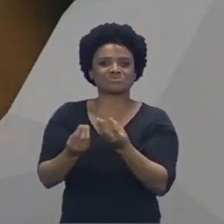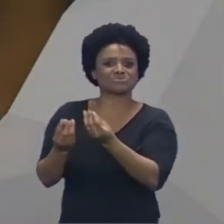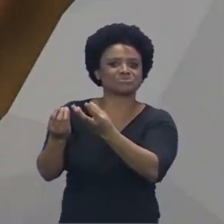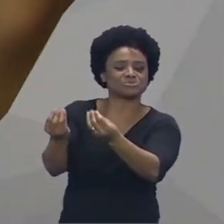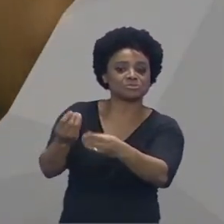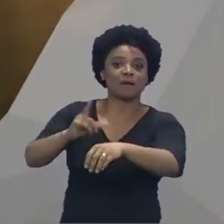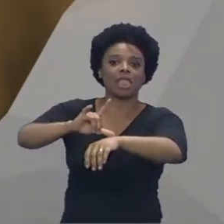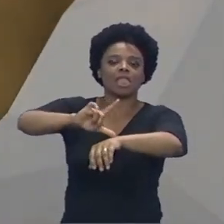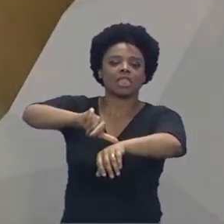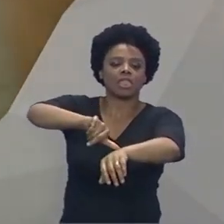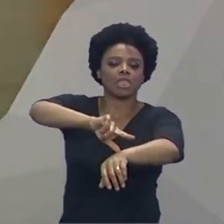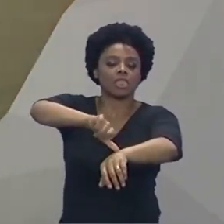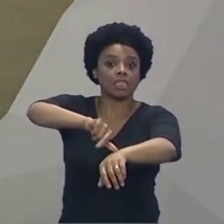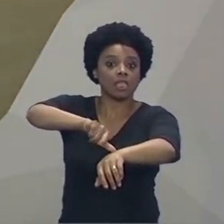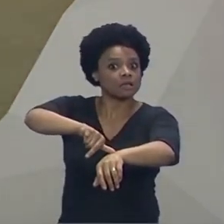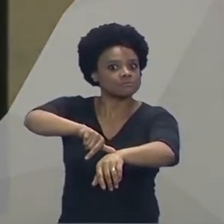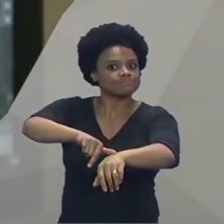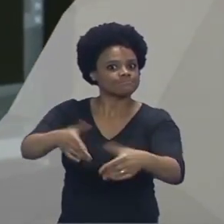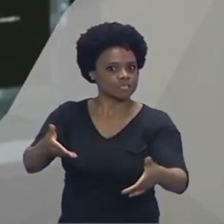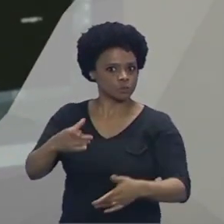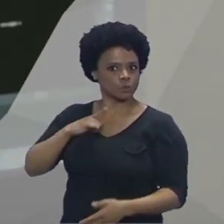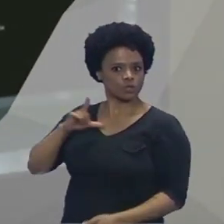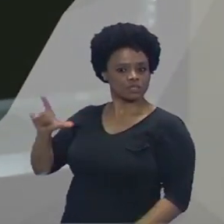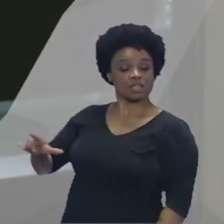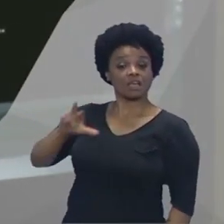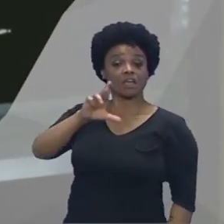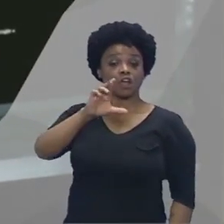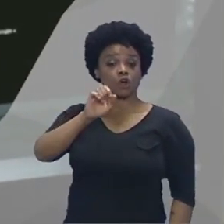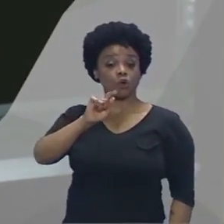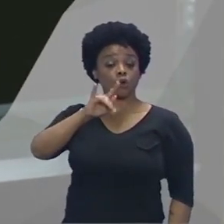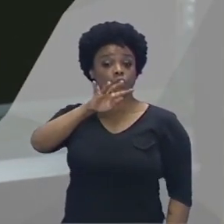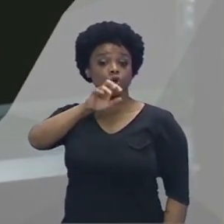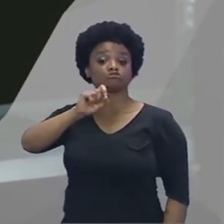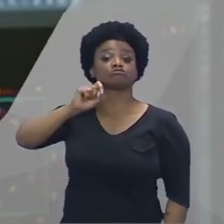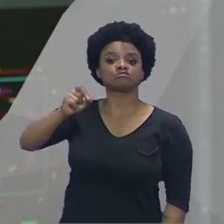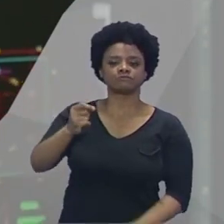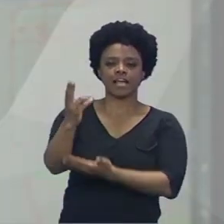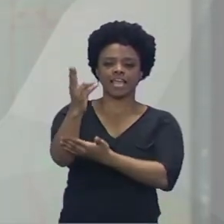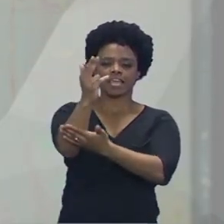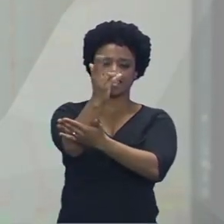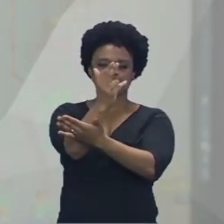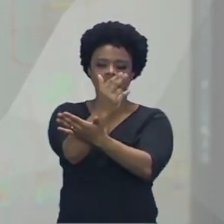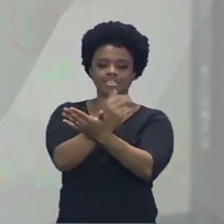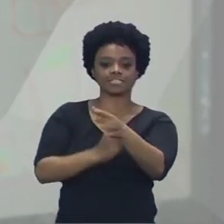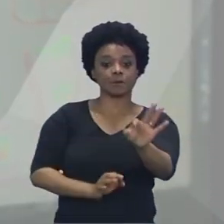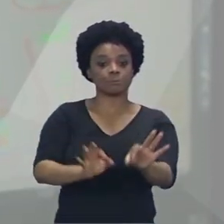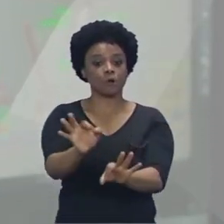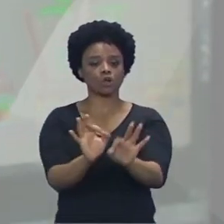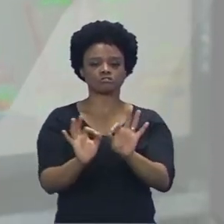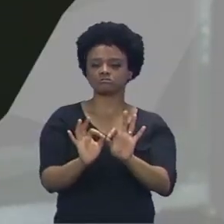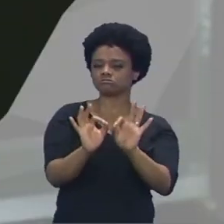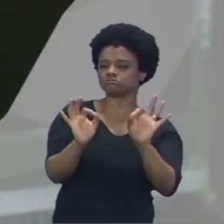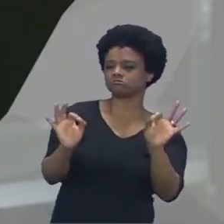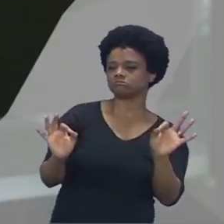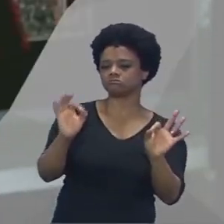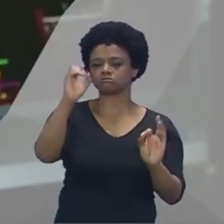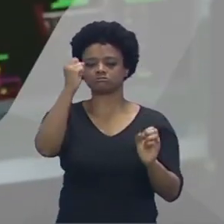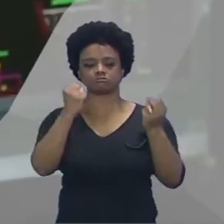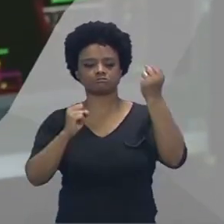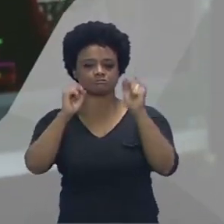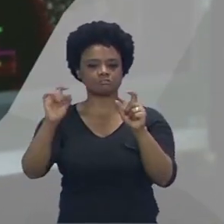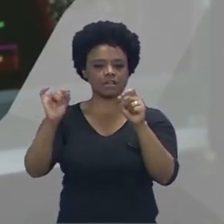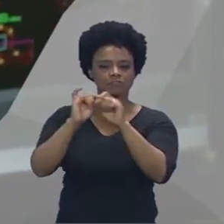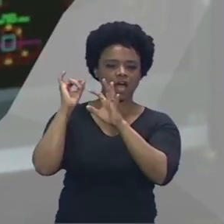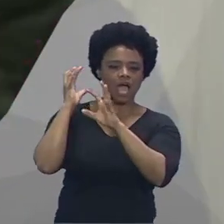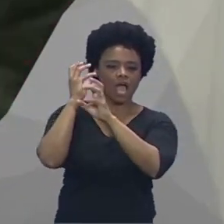empresa. Ele é responsável, entre outras funções, por desenhar projetos simples para a fábrica e realizar cálculos